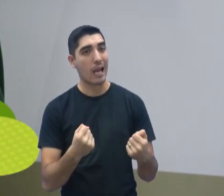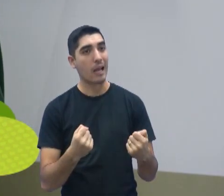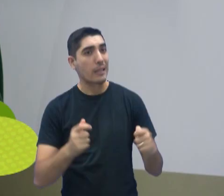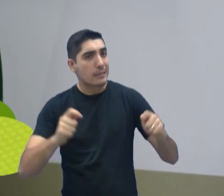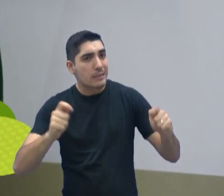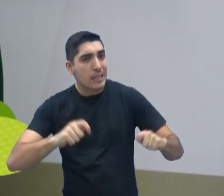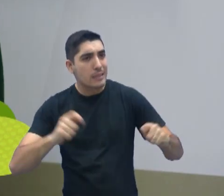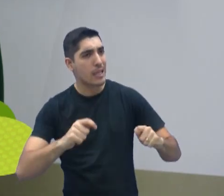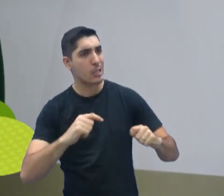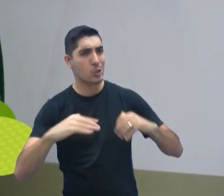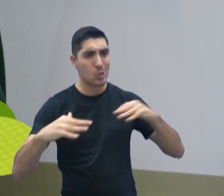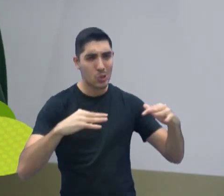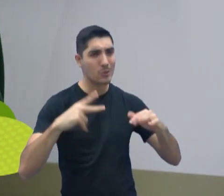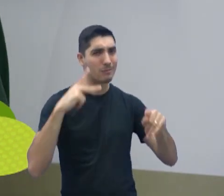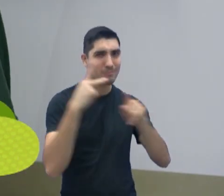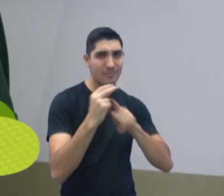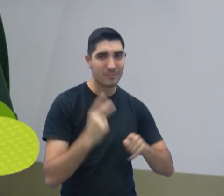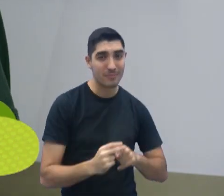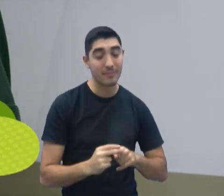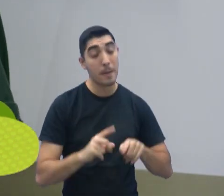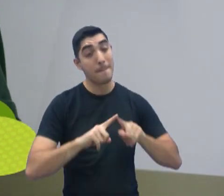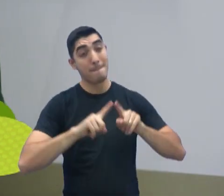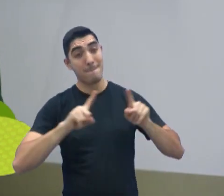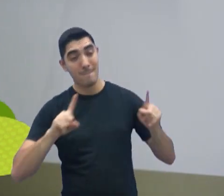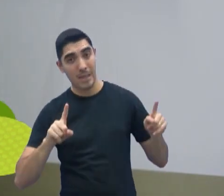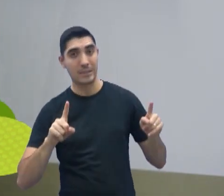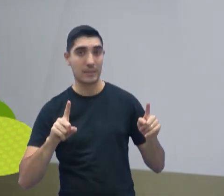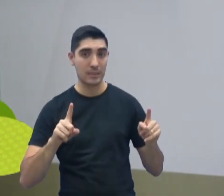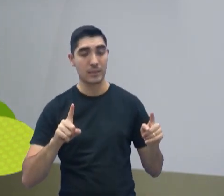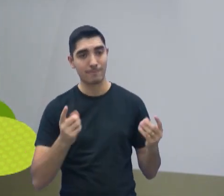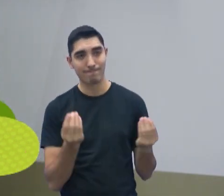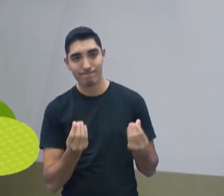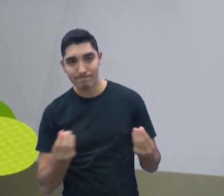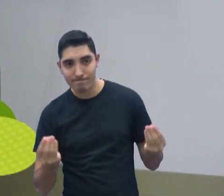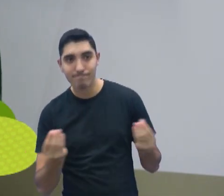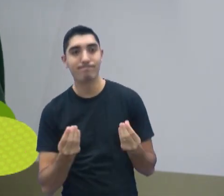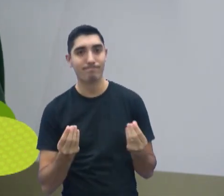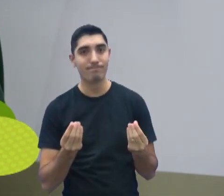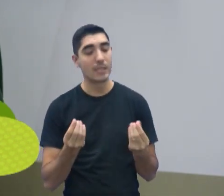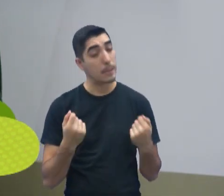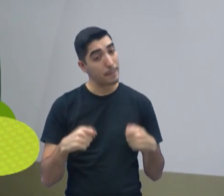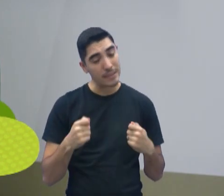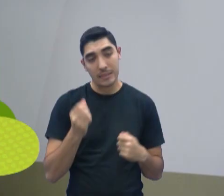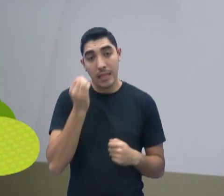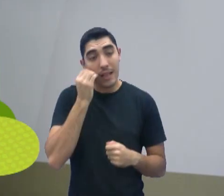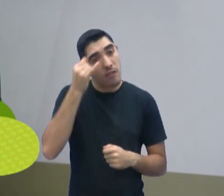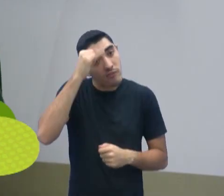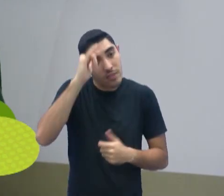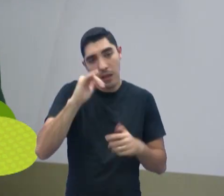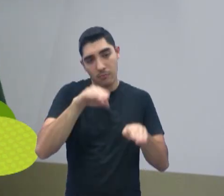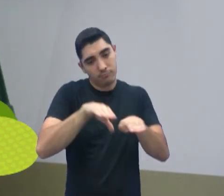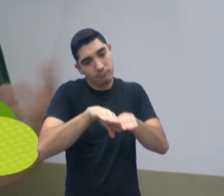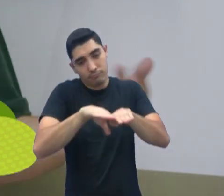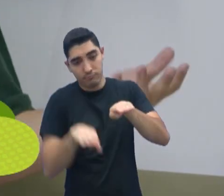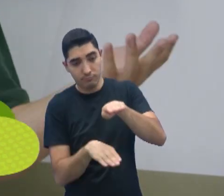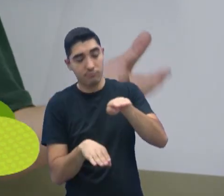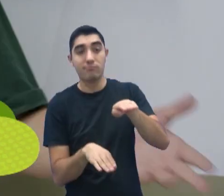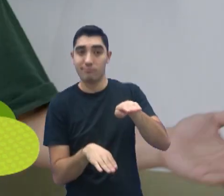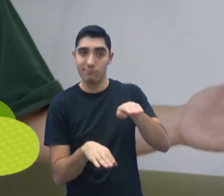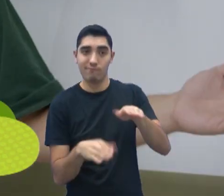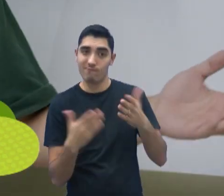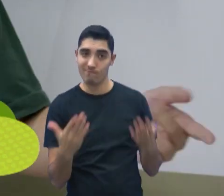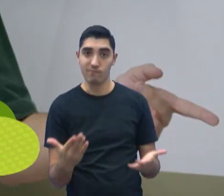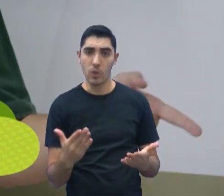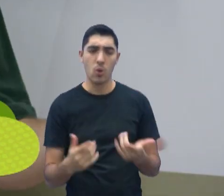jogos que o tirem da zona do rebaixamento, mas, enfim, eu acho que o papo lá tem que ser esse mesmo. É brigar para não cair, são só 2 vagas. O outro time que me